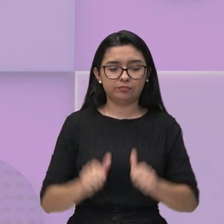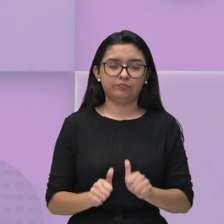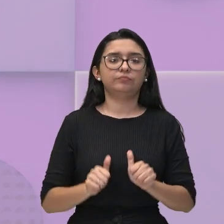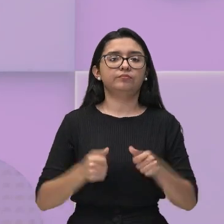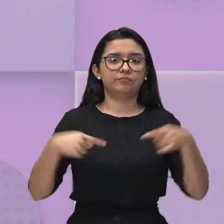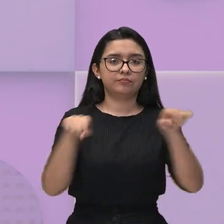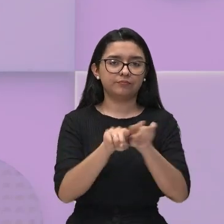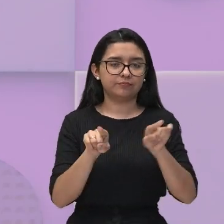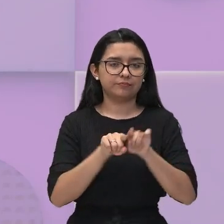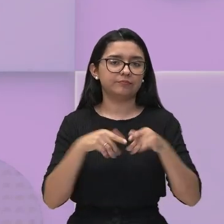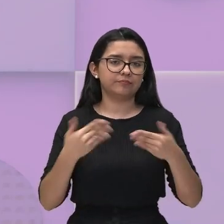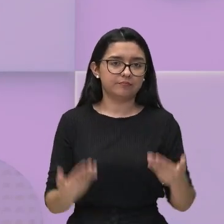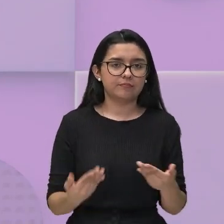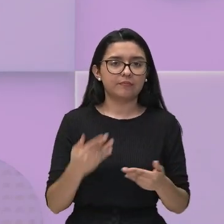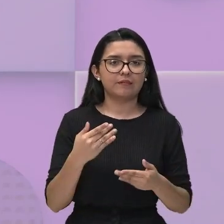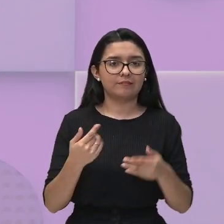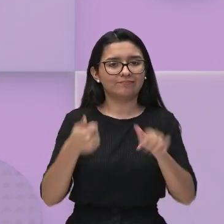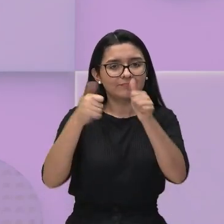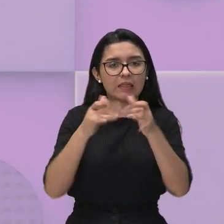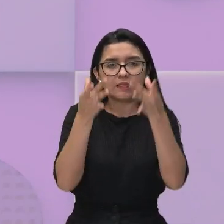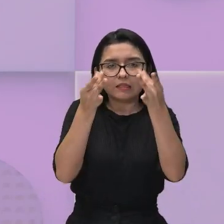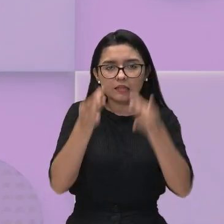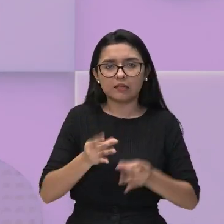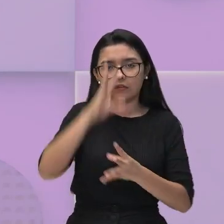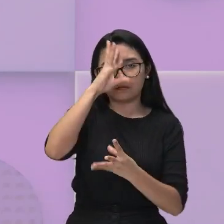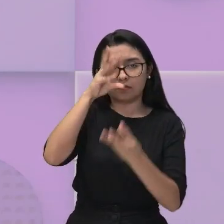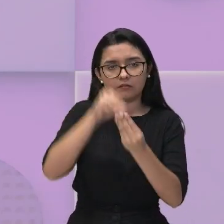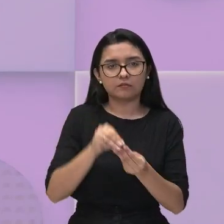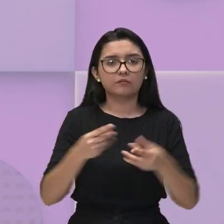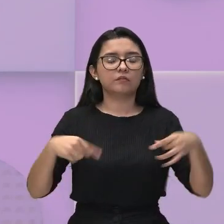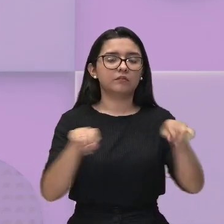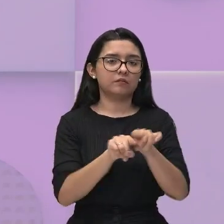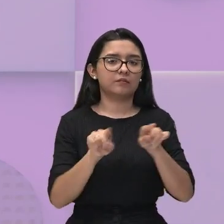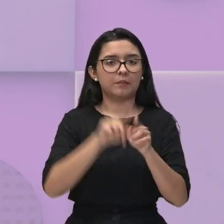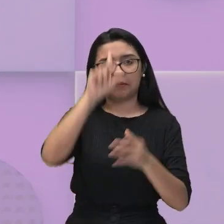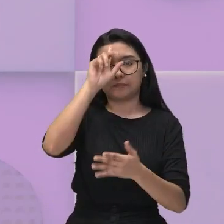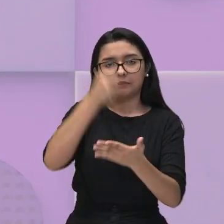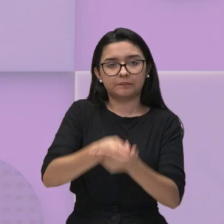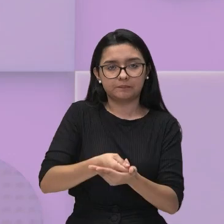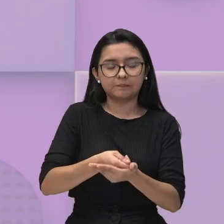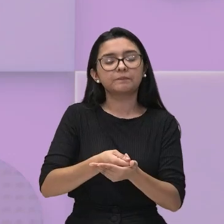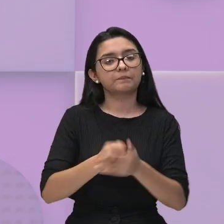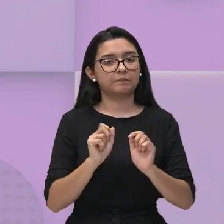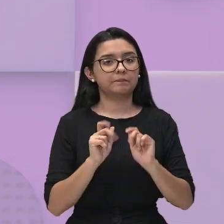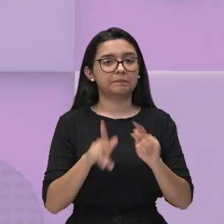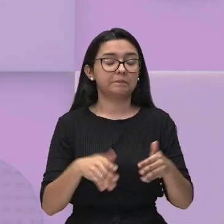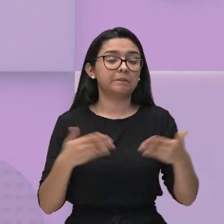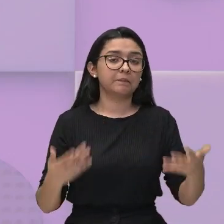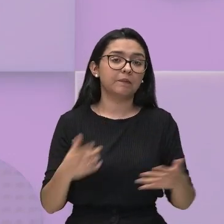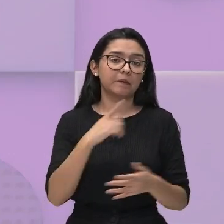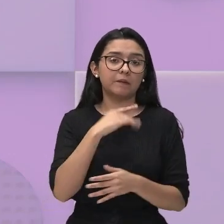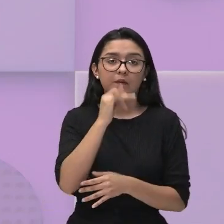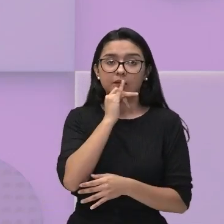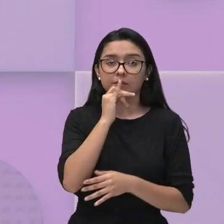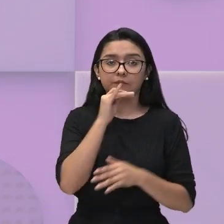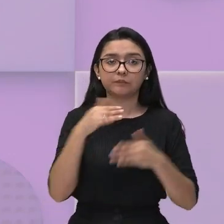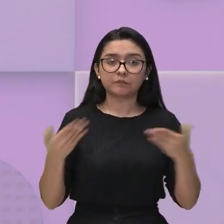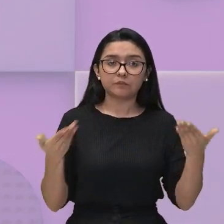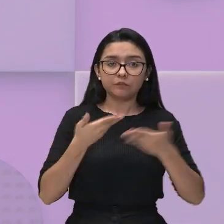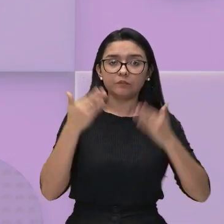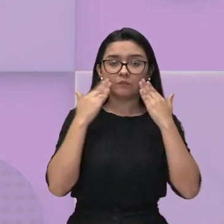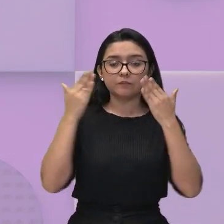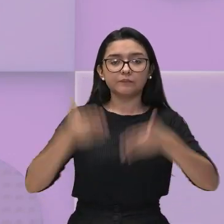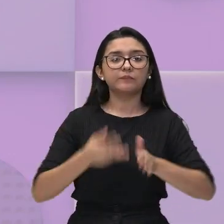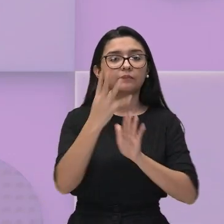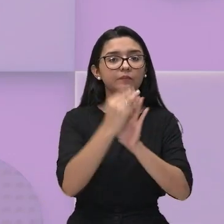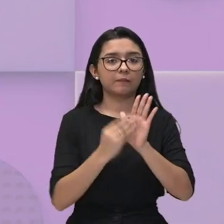observação e de análise, interpretação e conclusão e tomadas de decisões, né? Nesse caso aqui, nós estamos falando desse conteúdo,